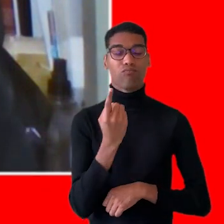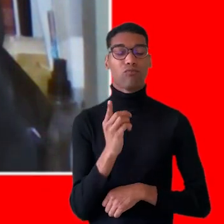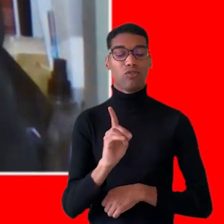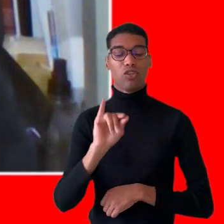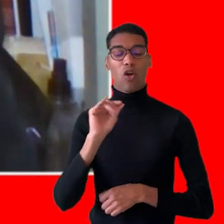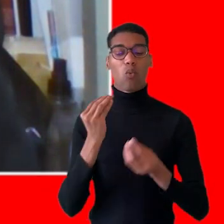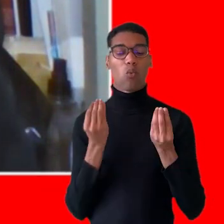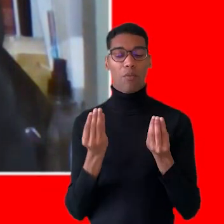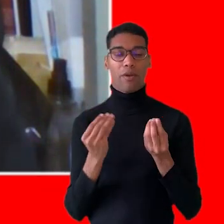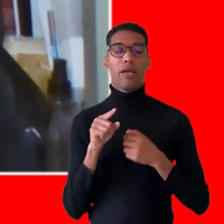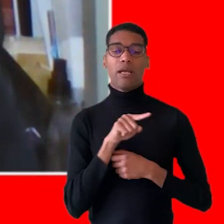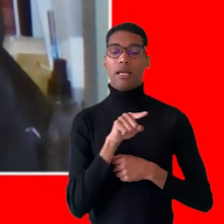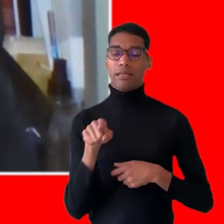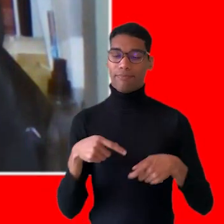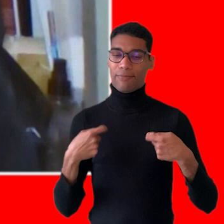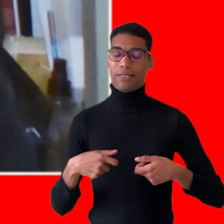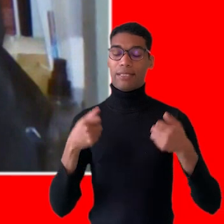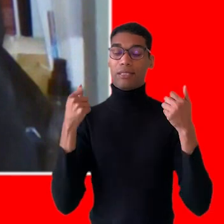dia.